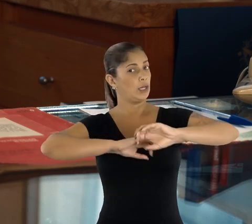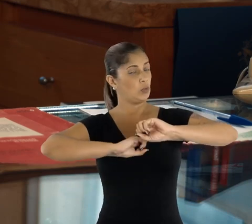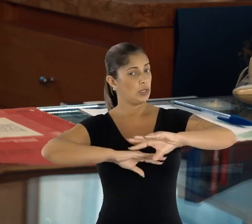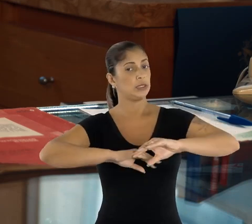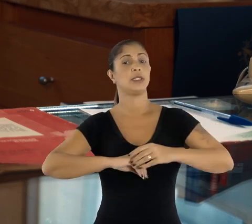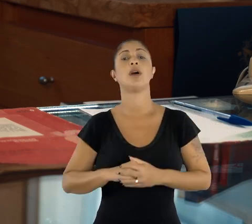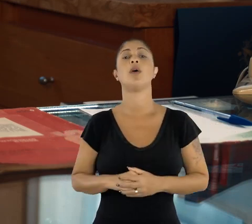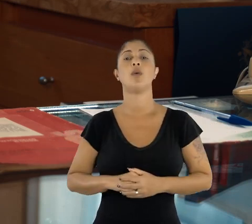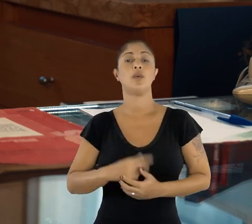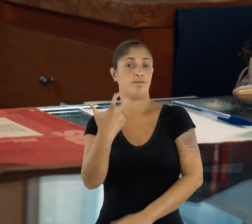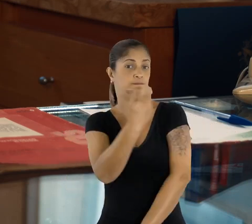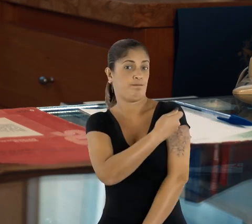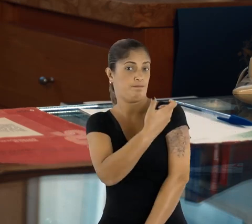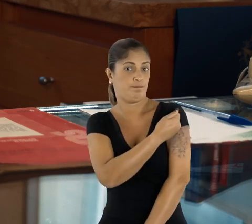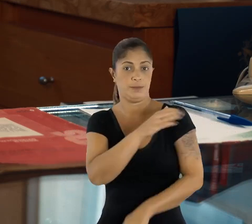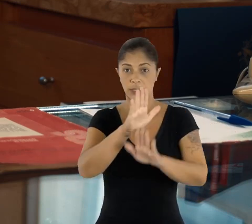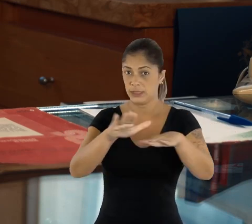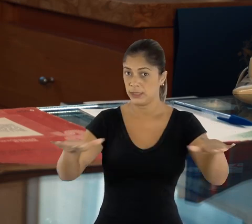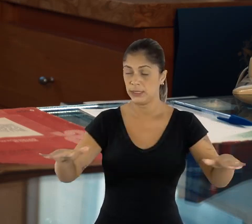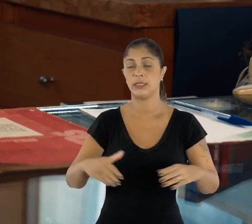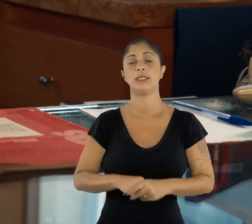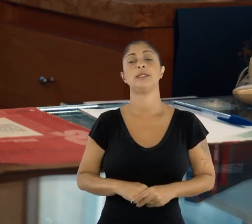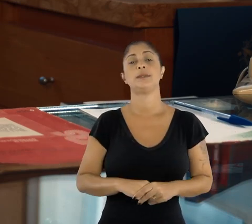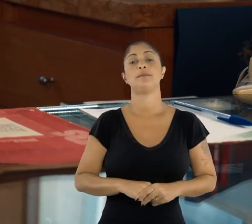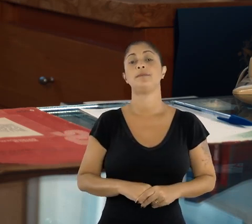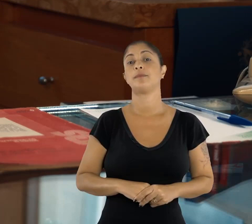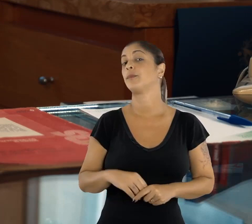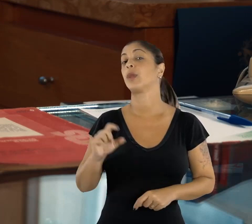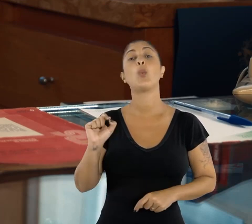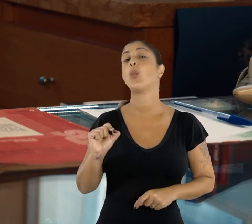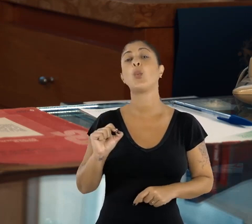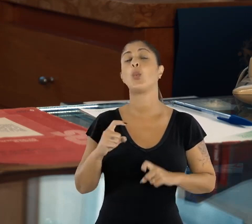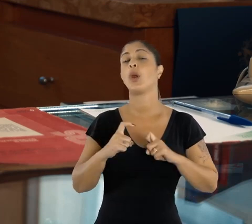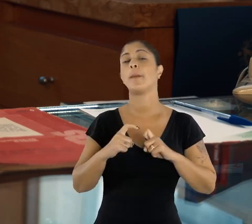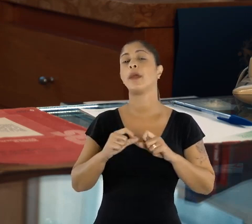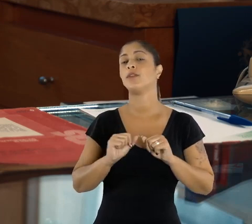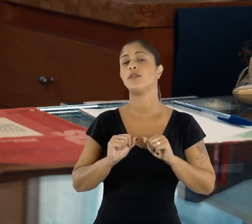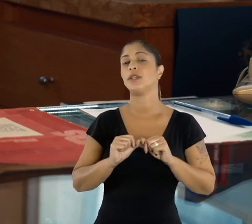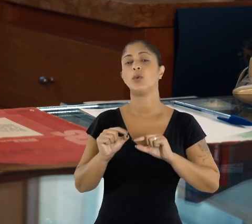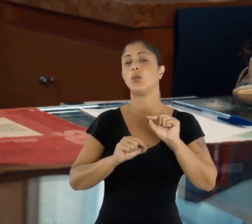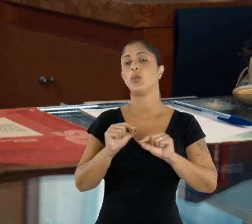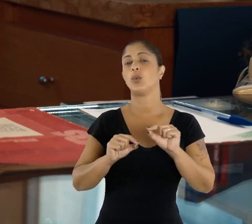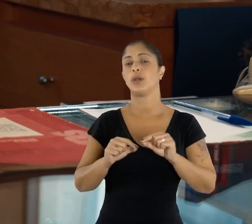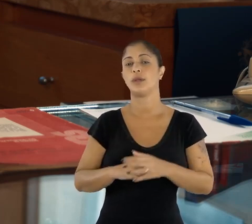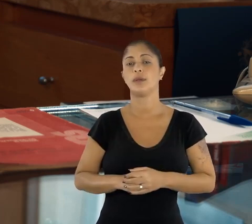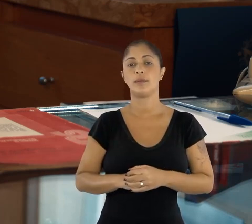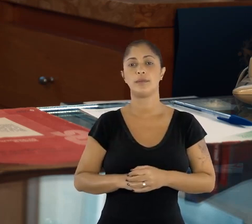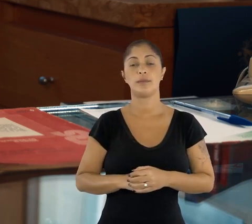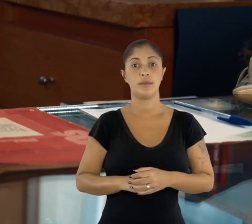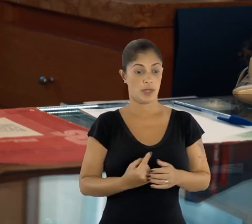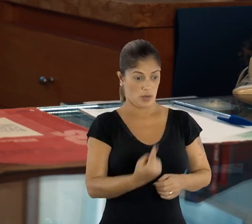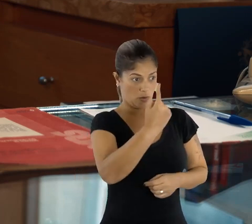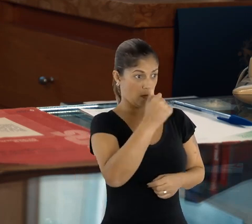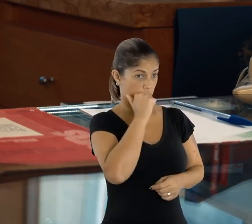Educação da vacinação das crianças. Então, o que o médico fazia? Em geral, fazia o seguinte,